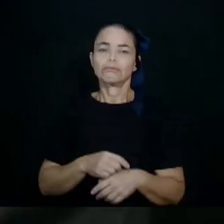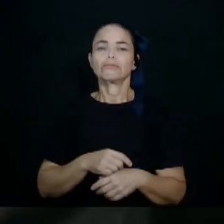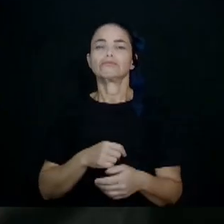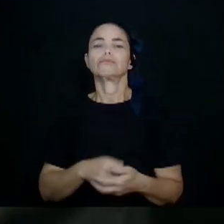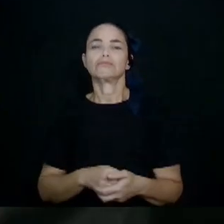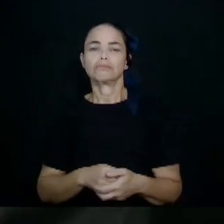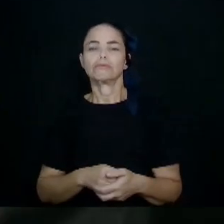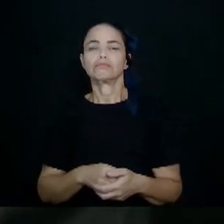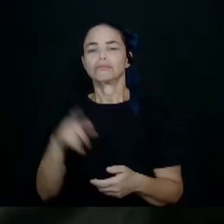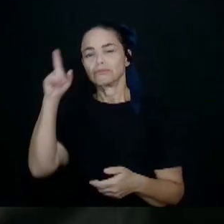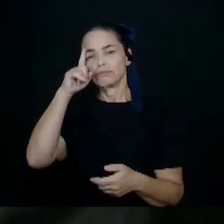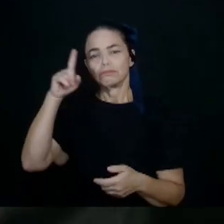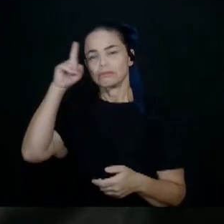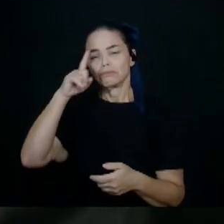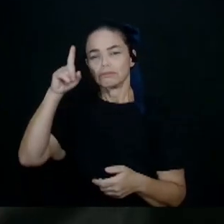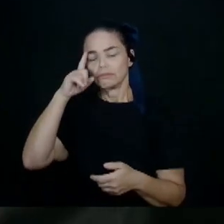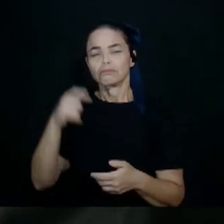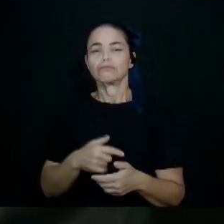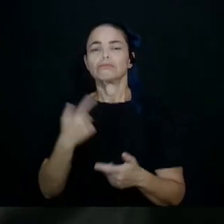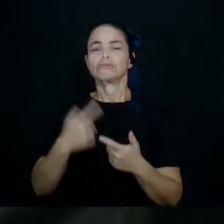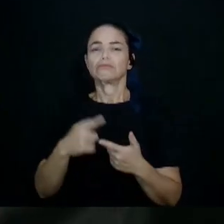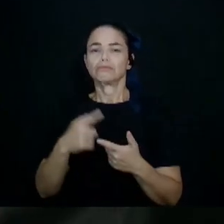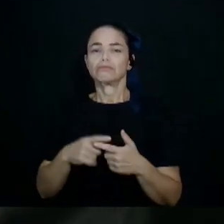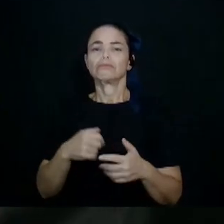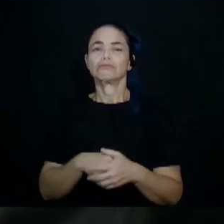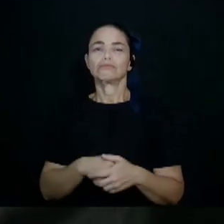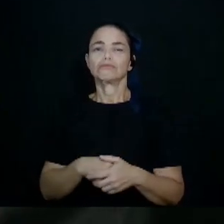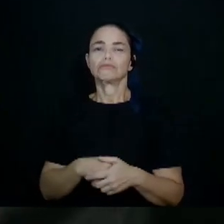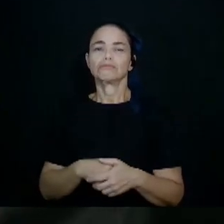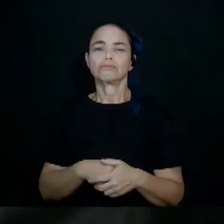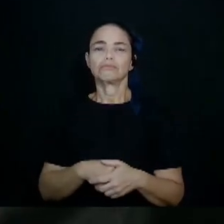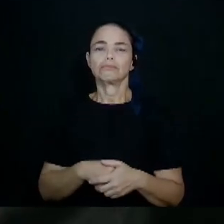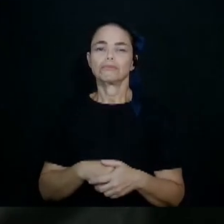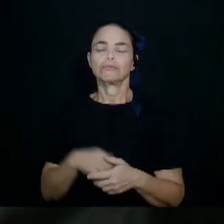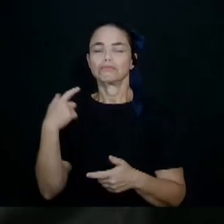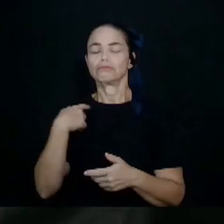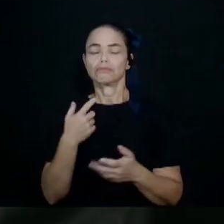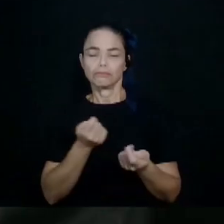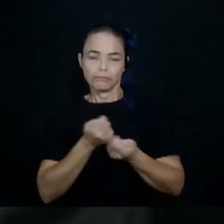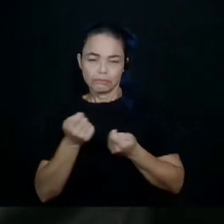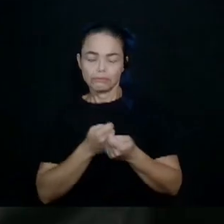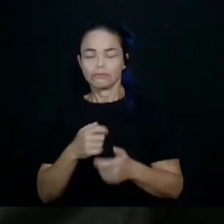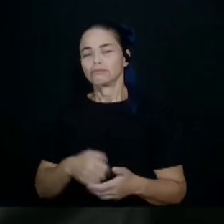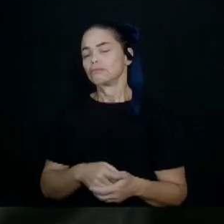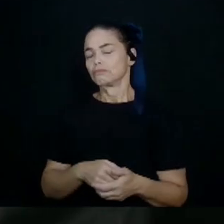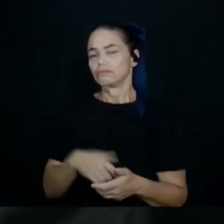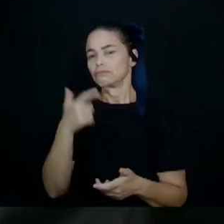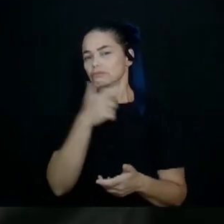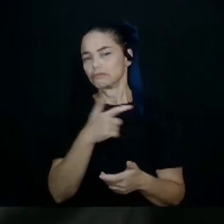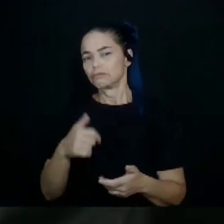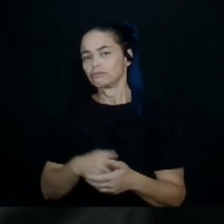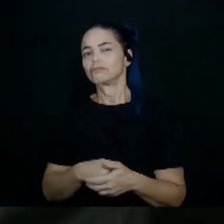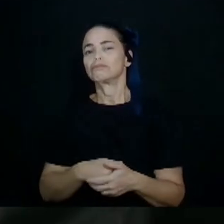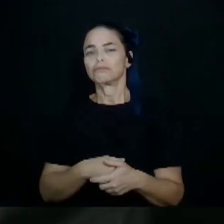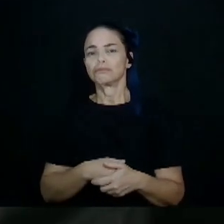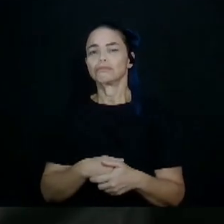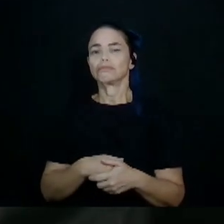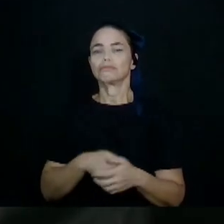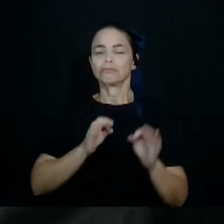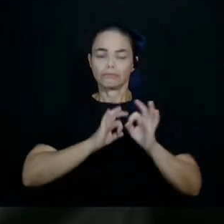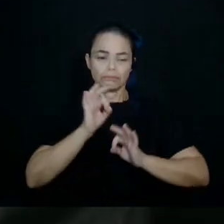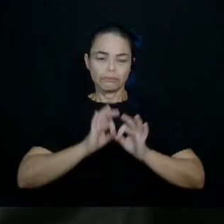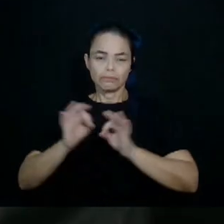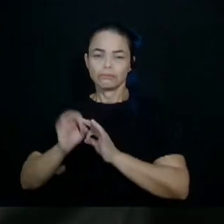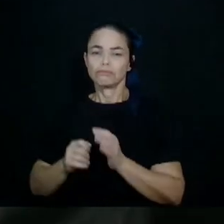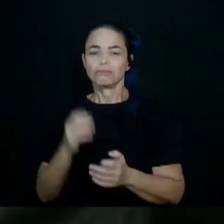dia a dia, porque aí quando algo sair, né, fora do contexto, você já está preparado para saber